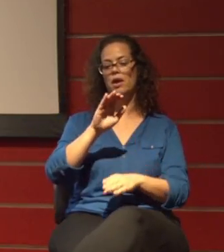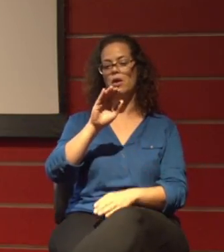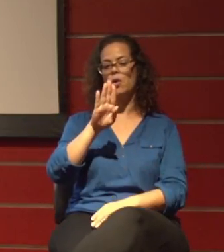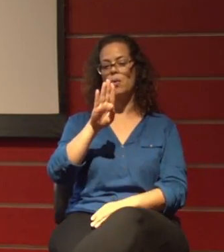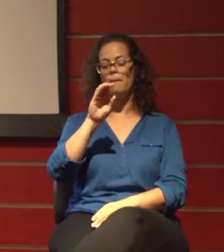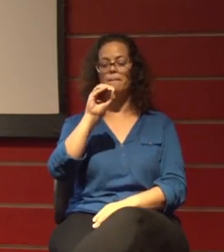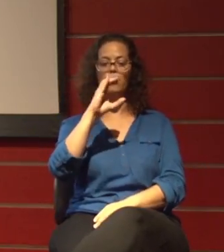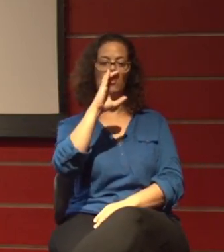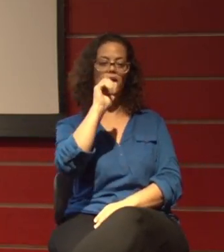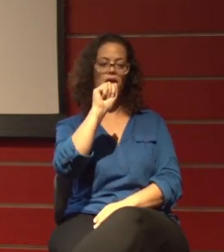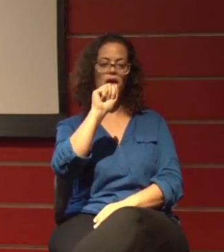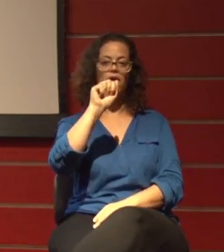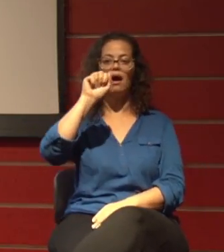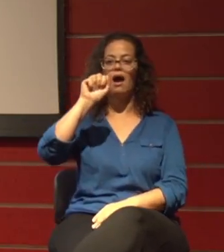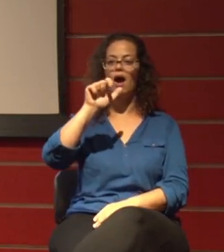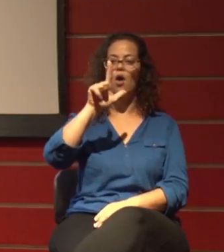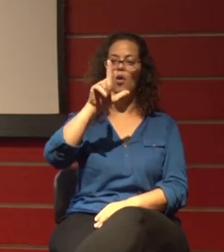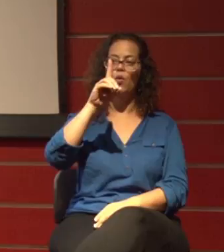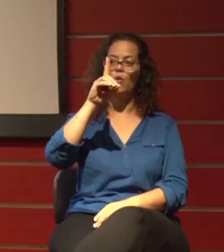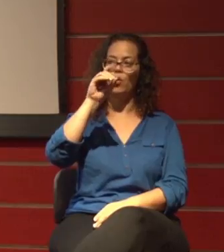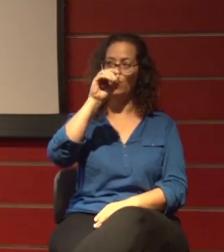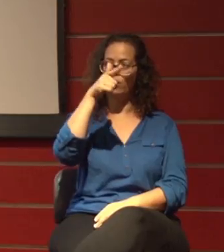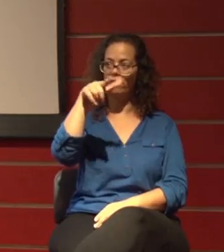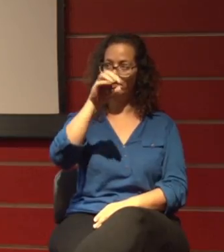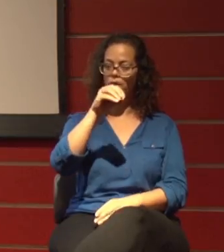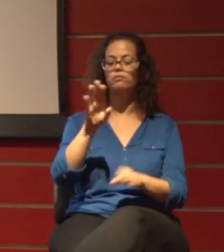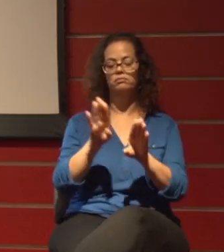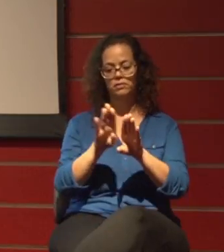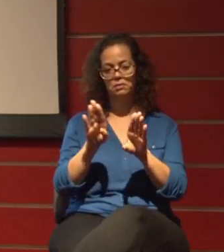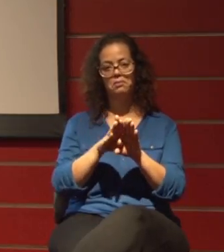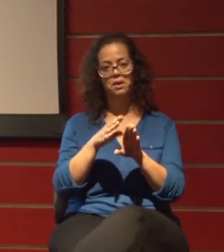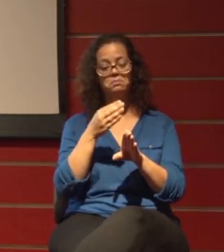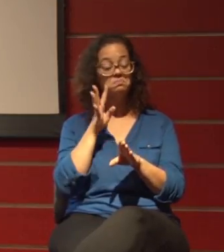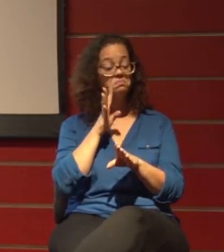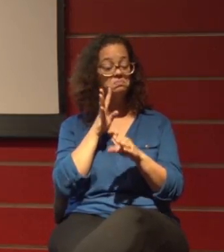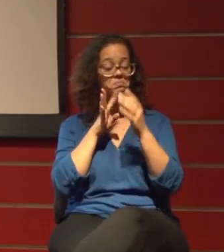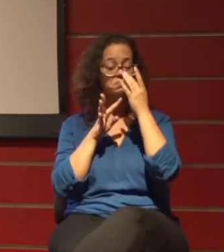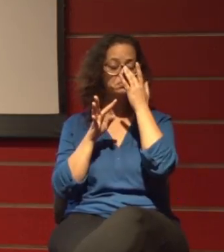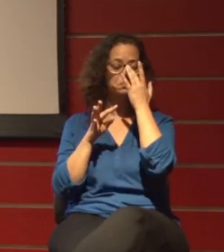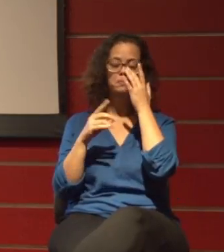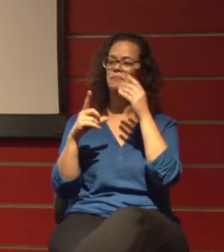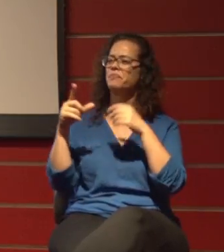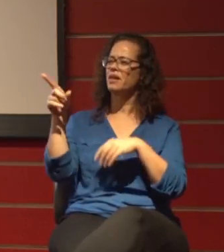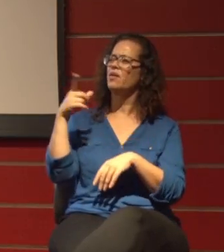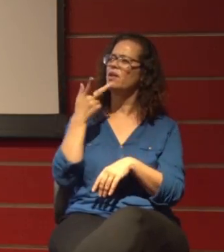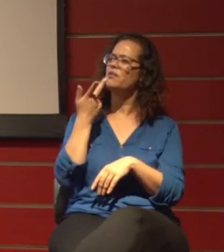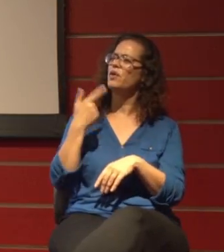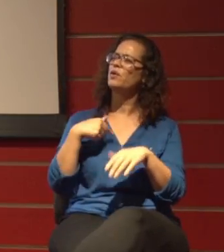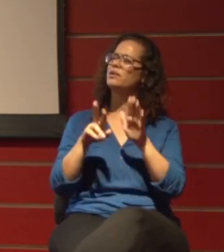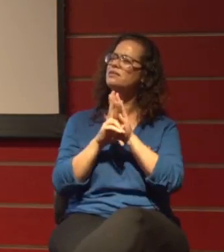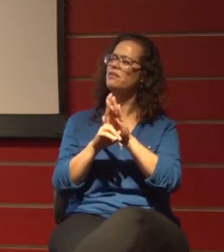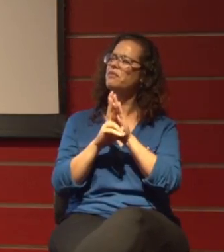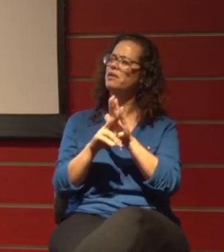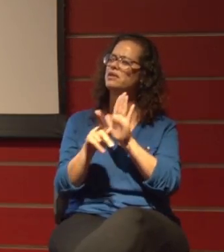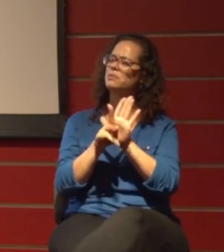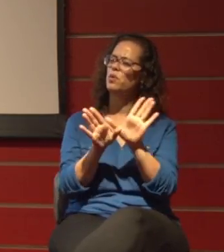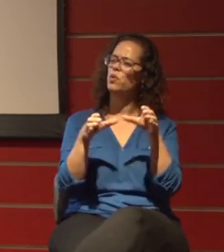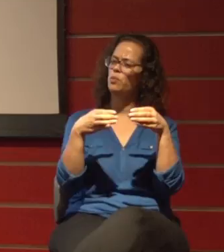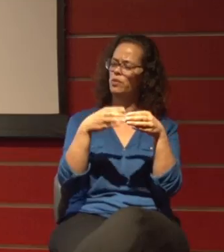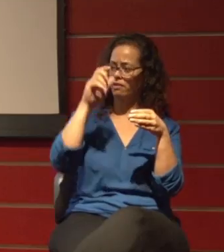interessante é eu acho que a série tem essas coisas boas de referência que a jí falou comentou do da